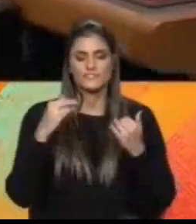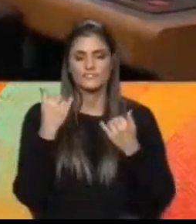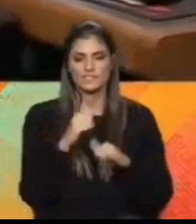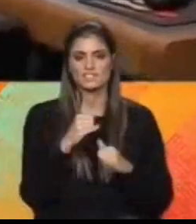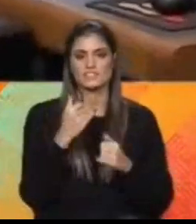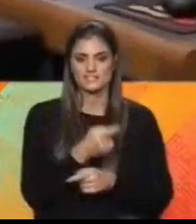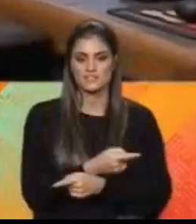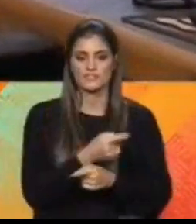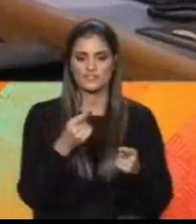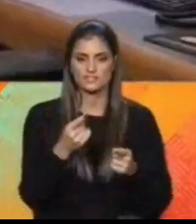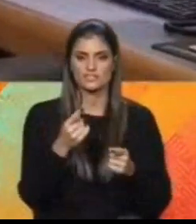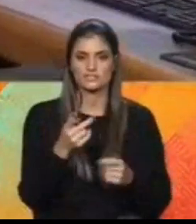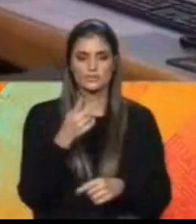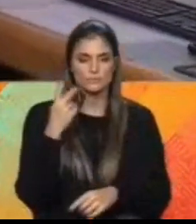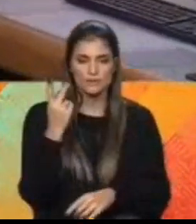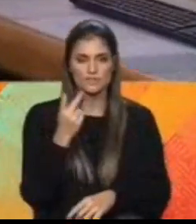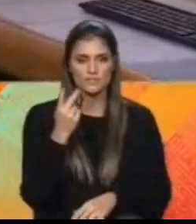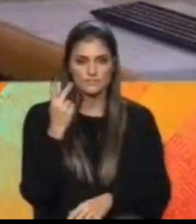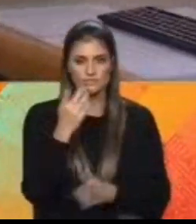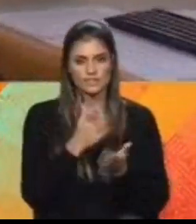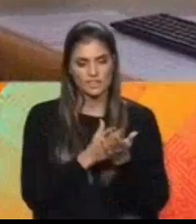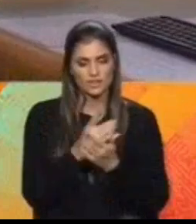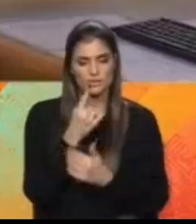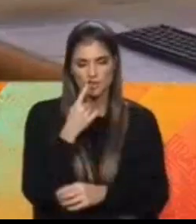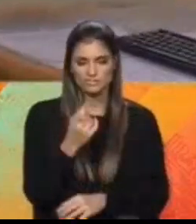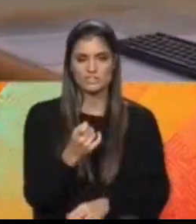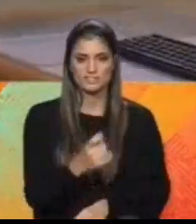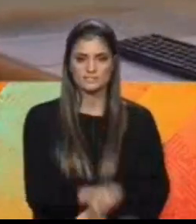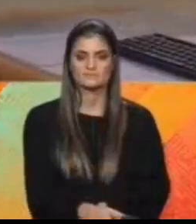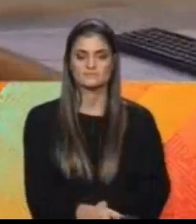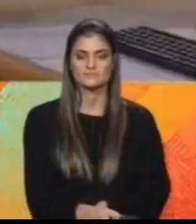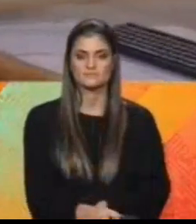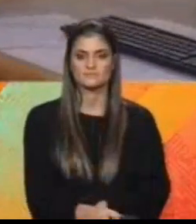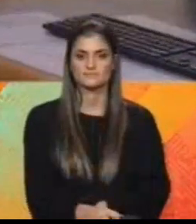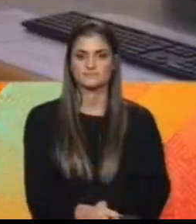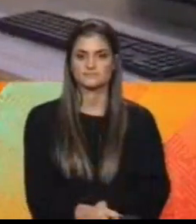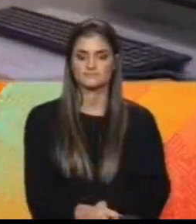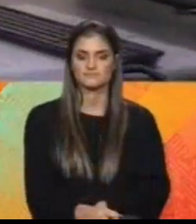felicidades e na vida muita coragem.